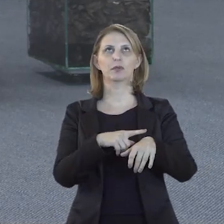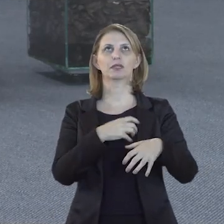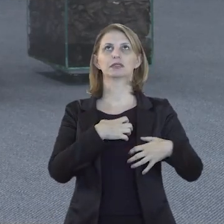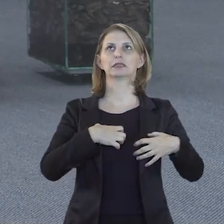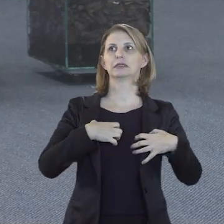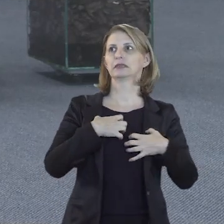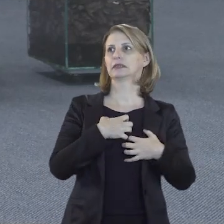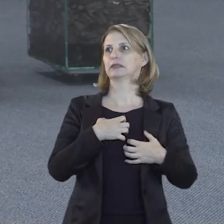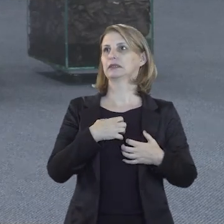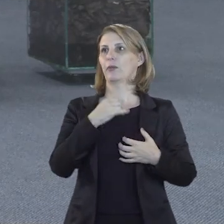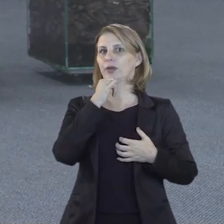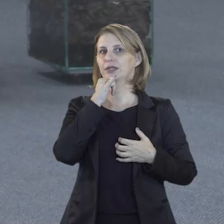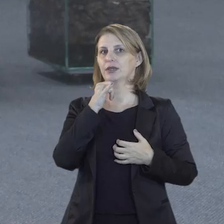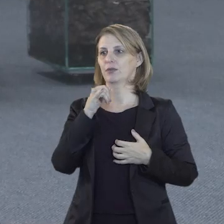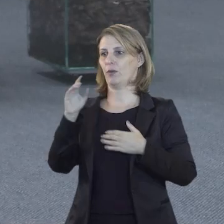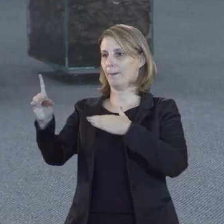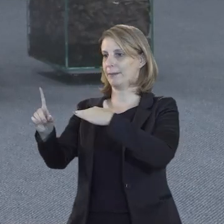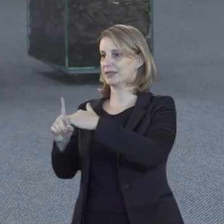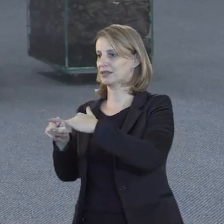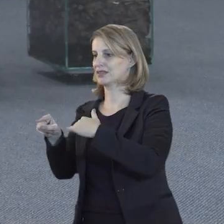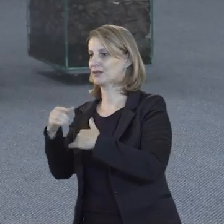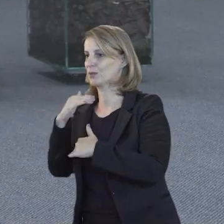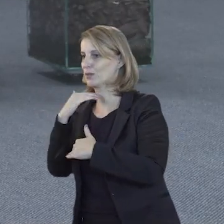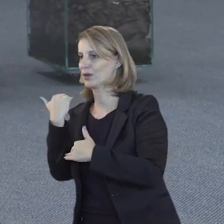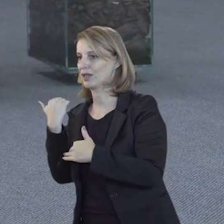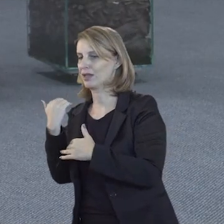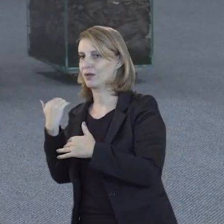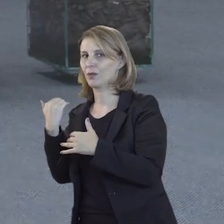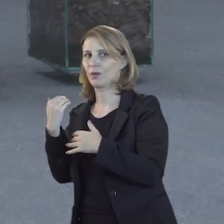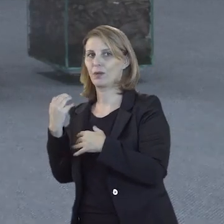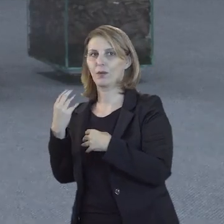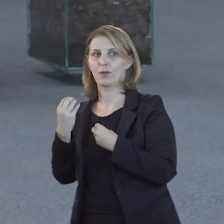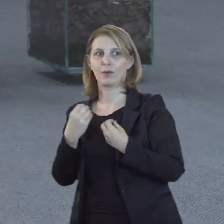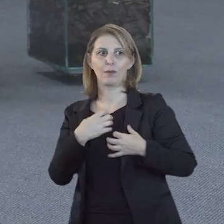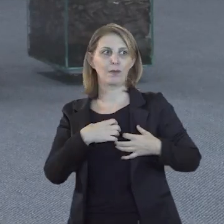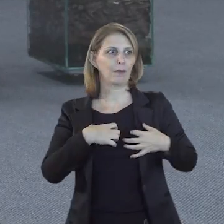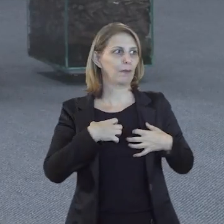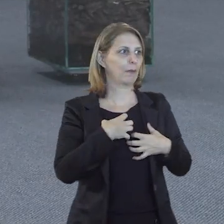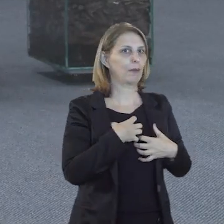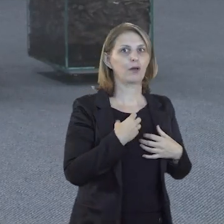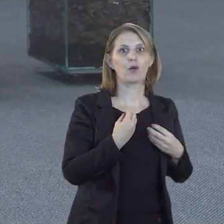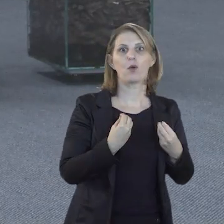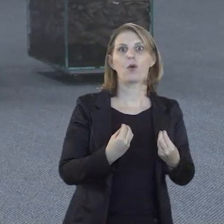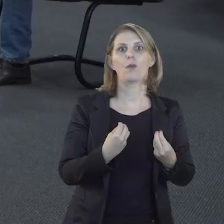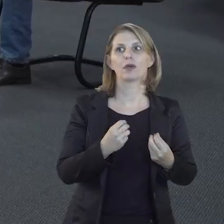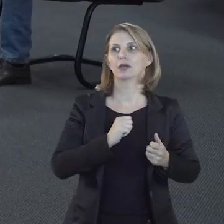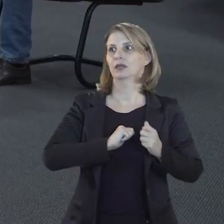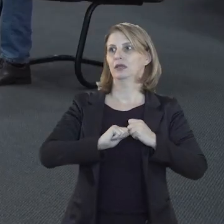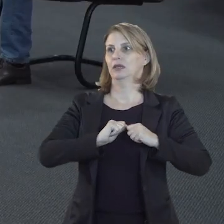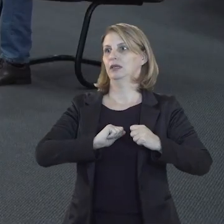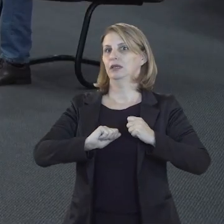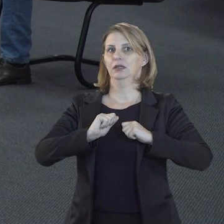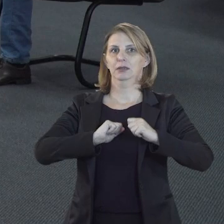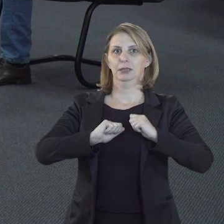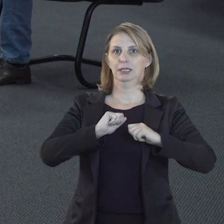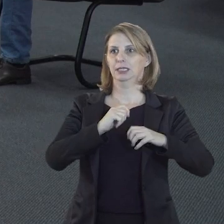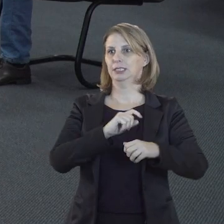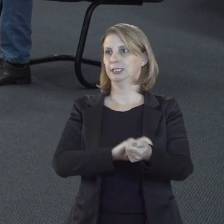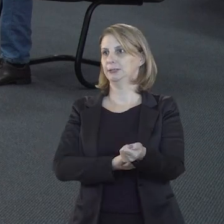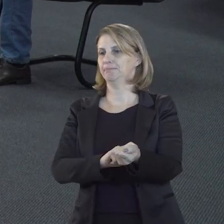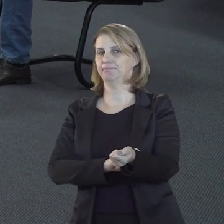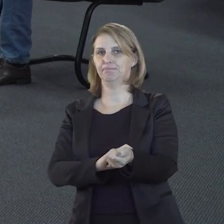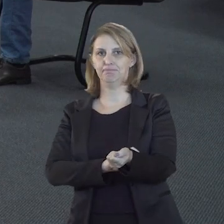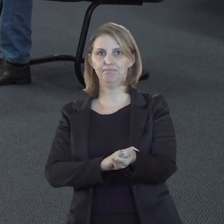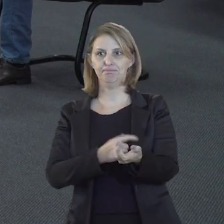evidentemente. Então, estou num momento ali de crise, eu acabei de perder um paciente, né? Como é que eu não entro na crise? Estou